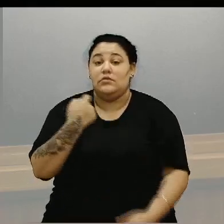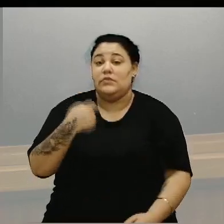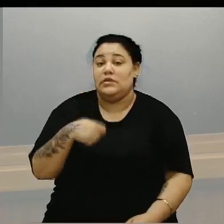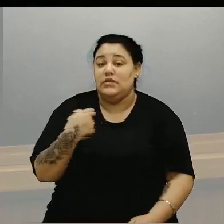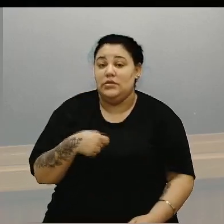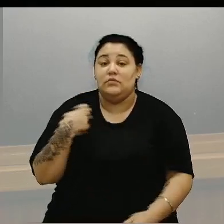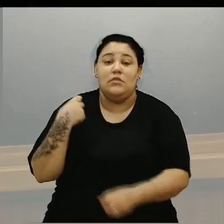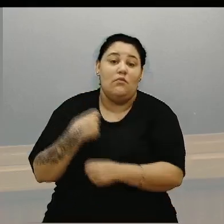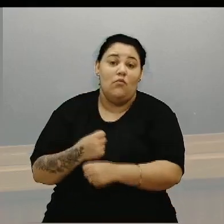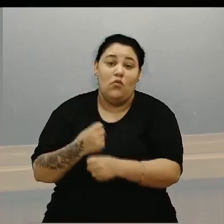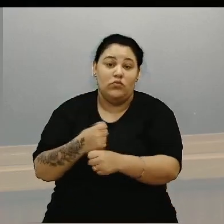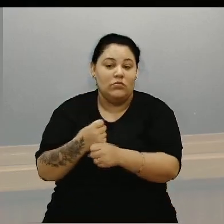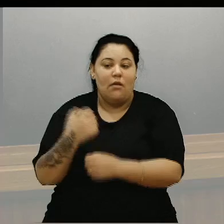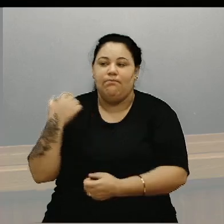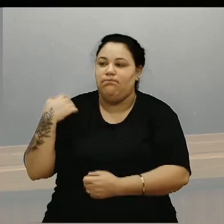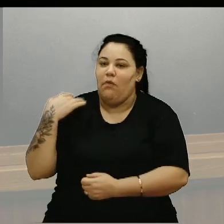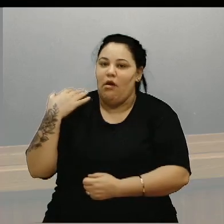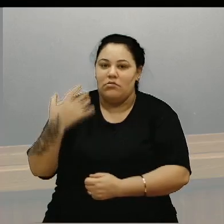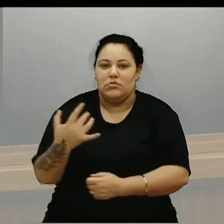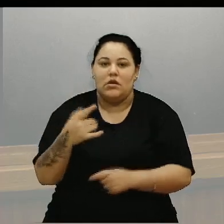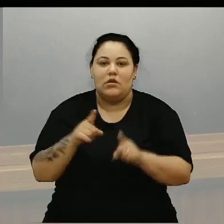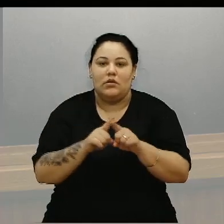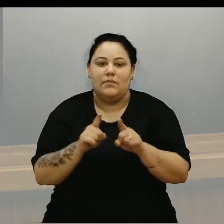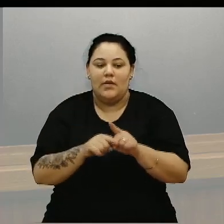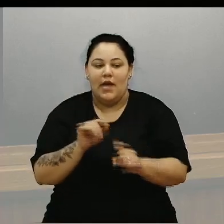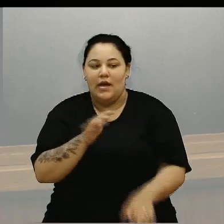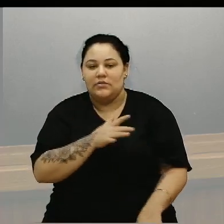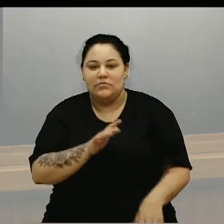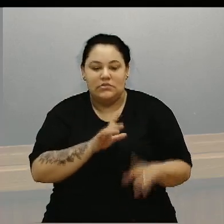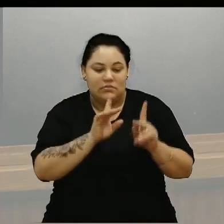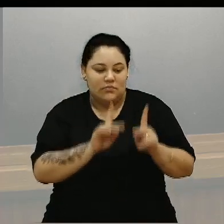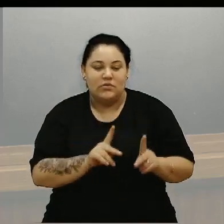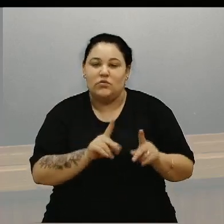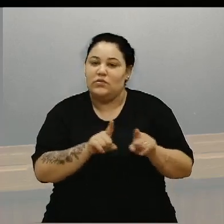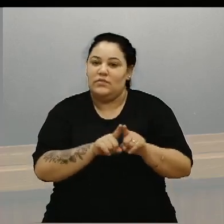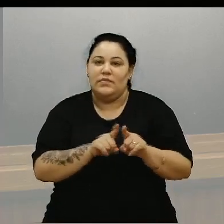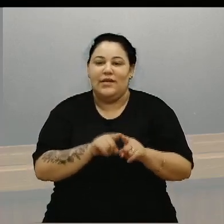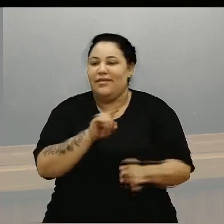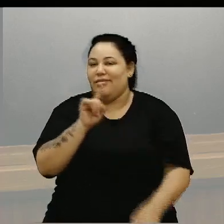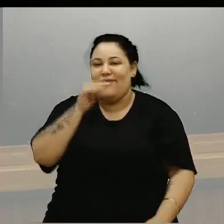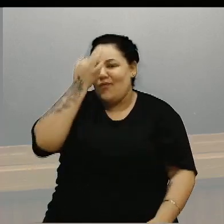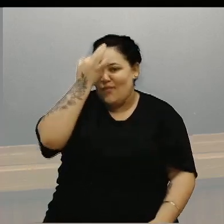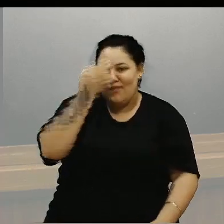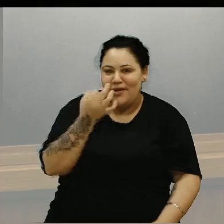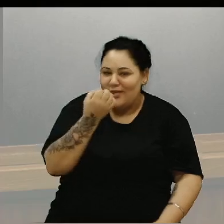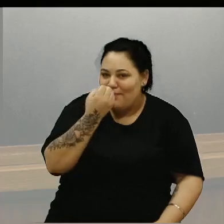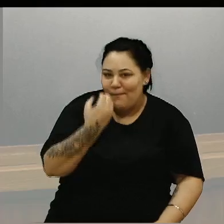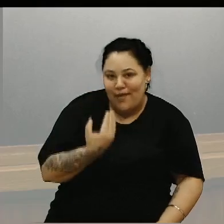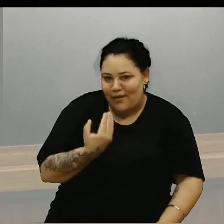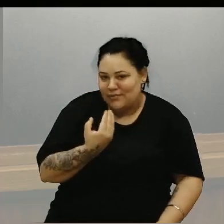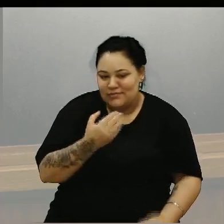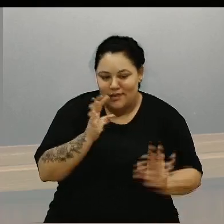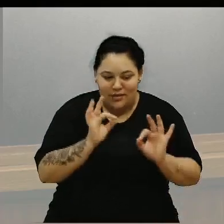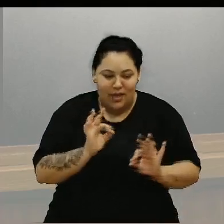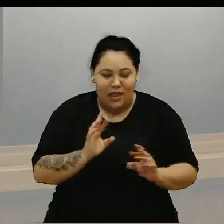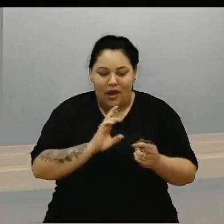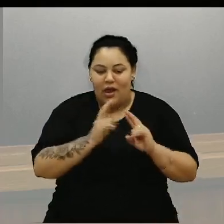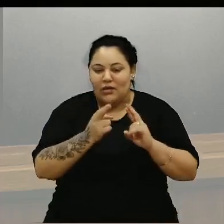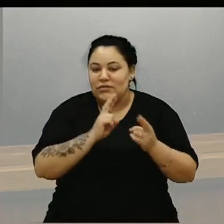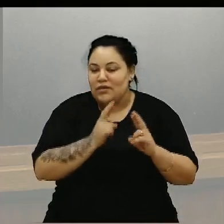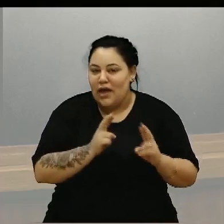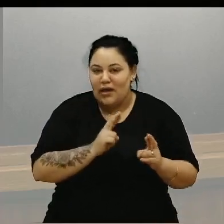muitos anos na história, às vezes as pessoas que não compreendem muito bem essa questão do racismo